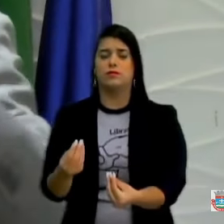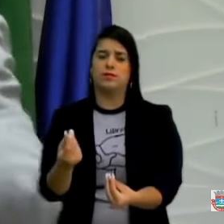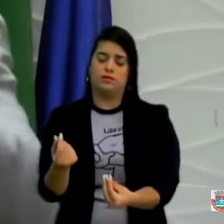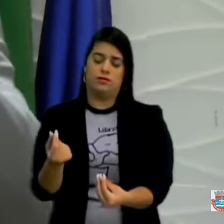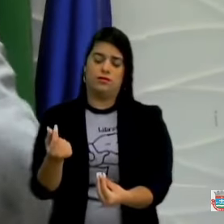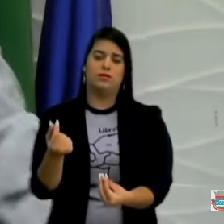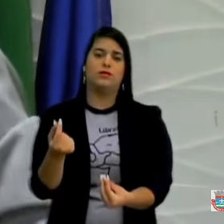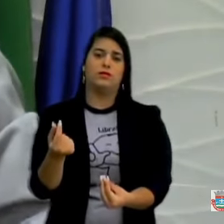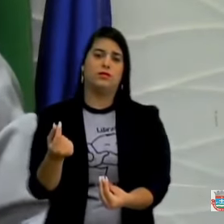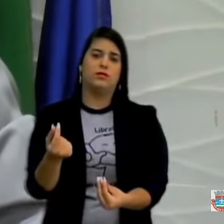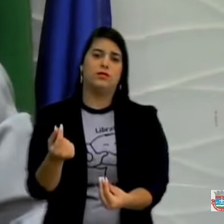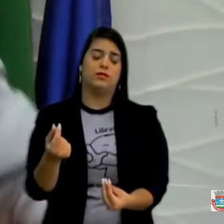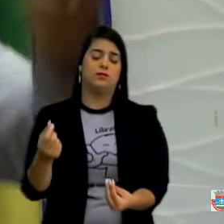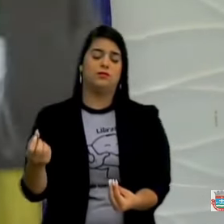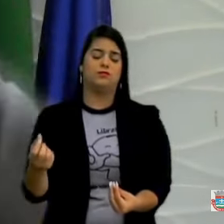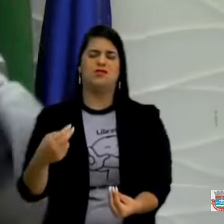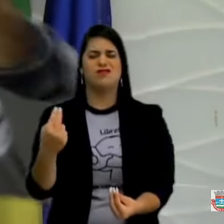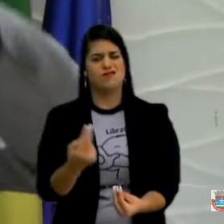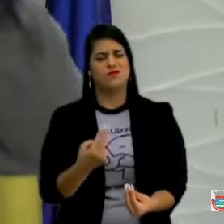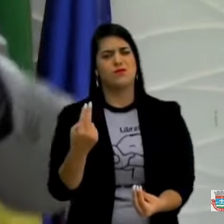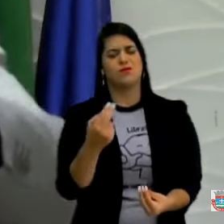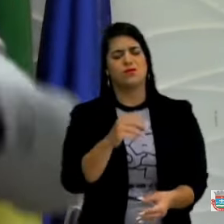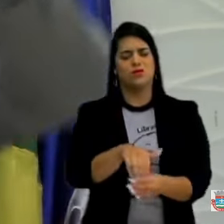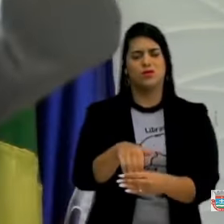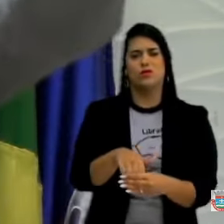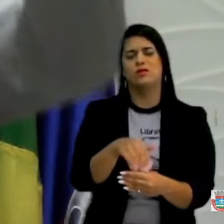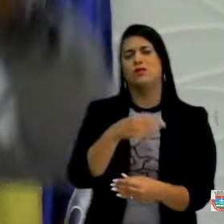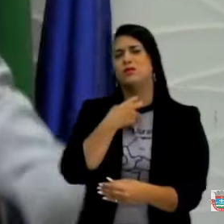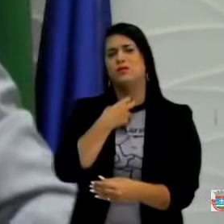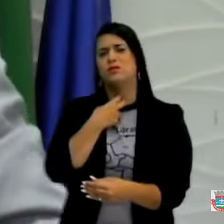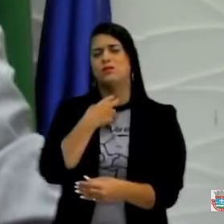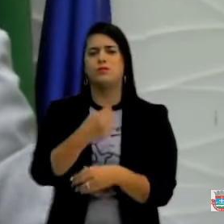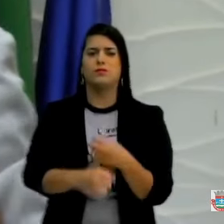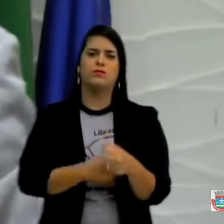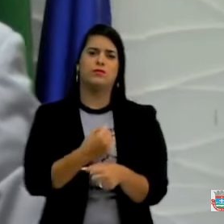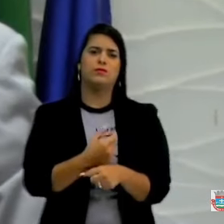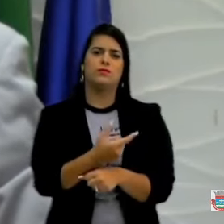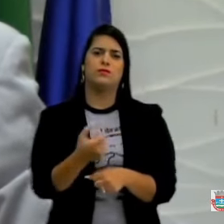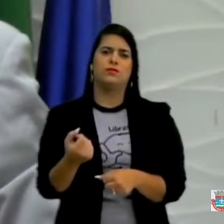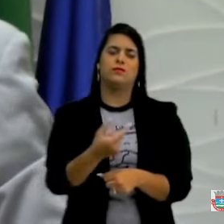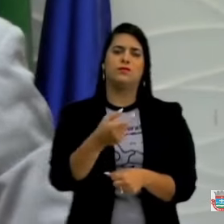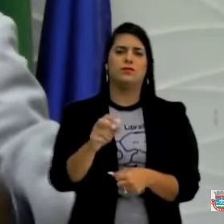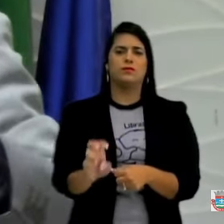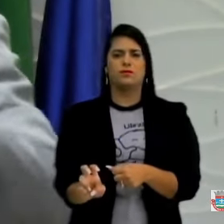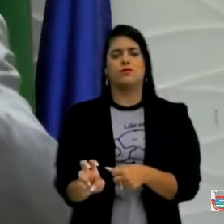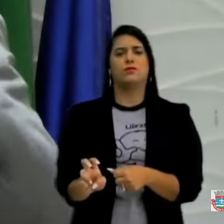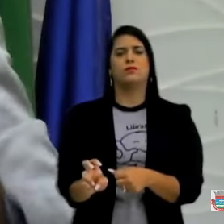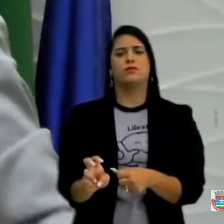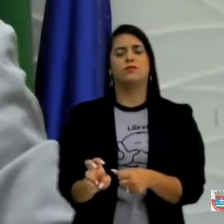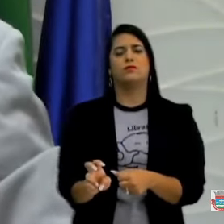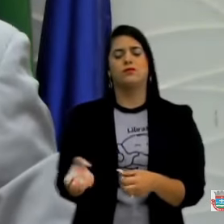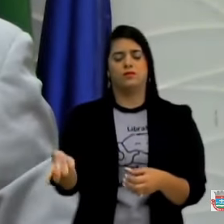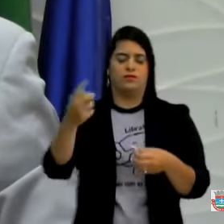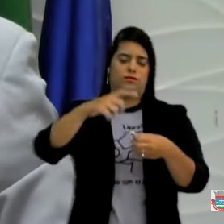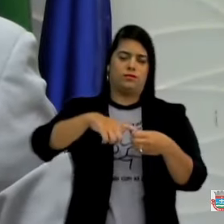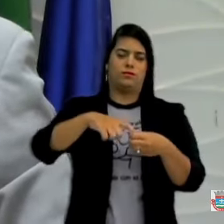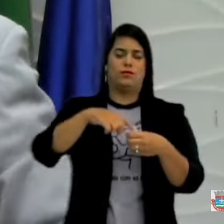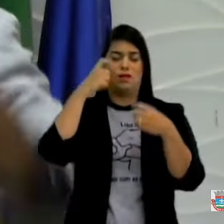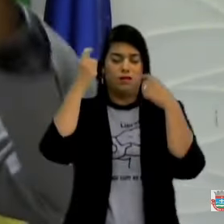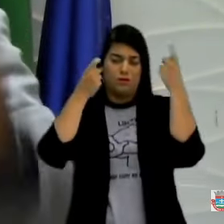aos meus eleitor que eu não possa votar em 2025 nessa casa mas eu não tô preocupado